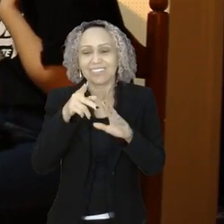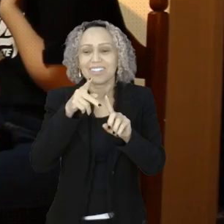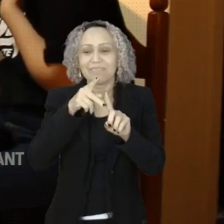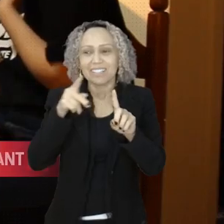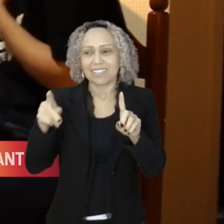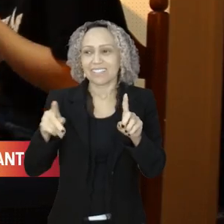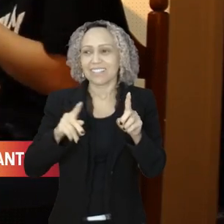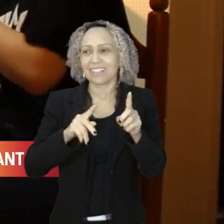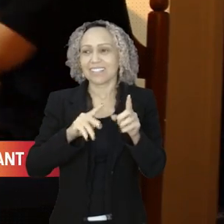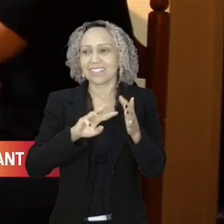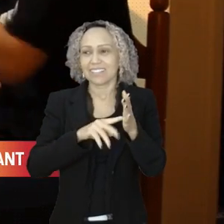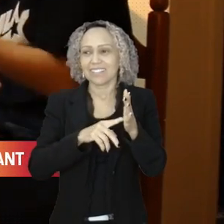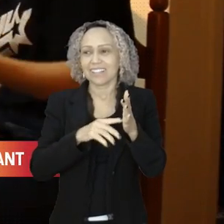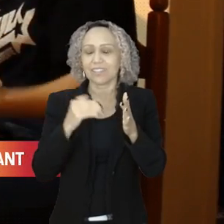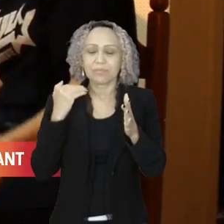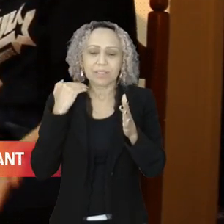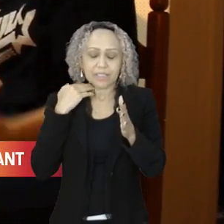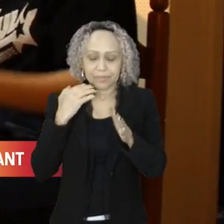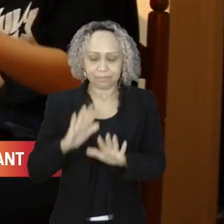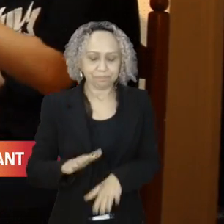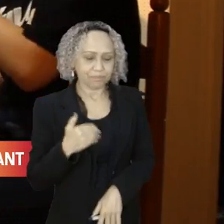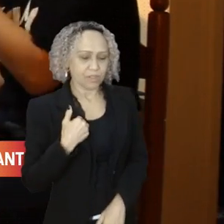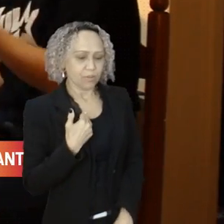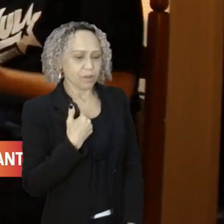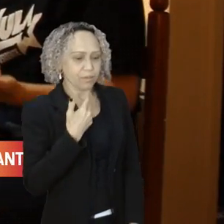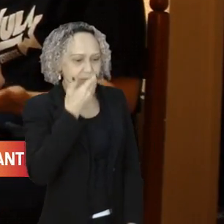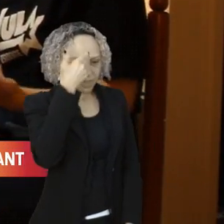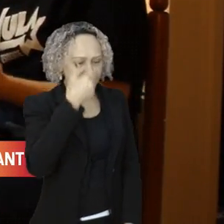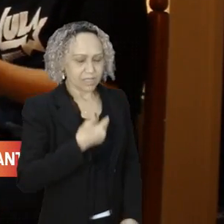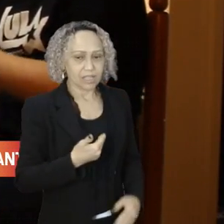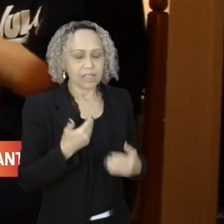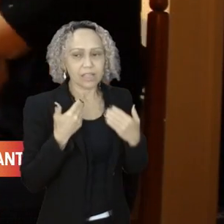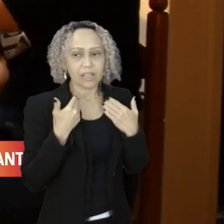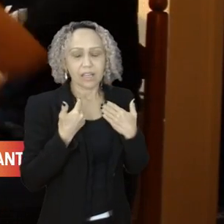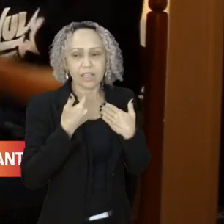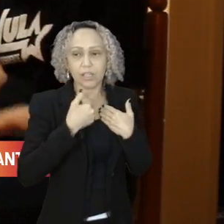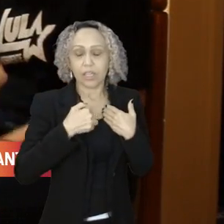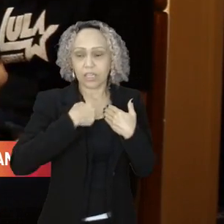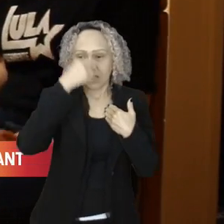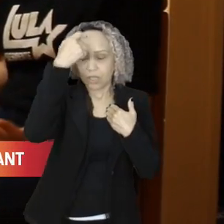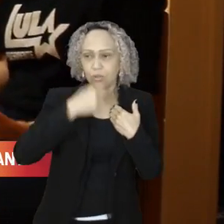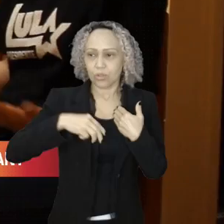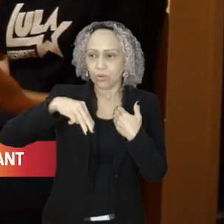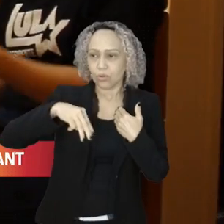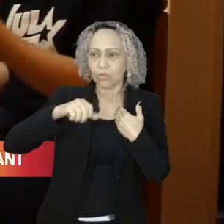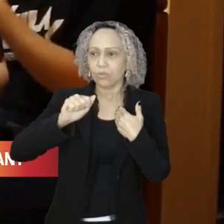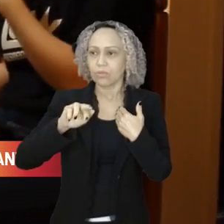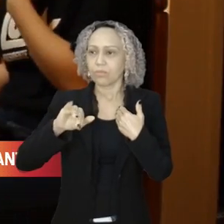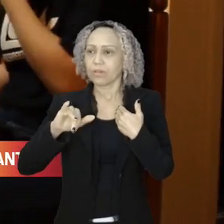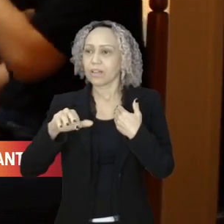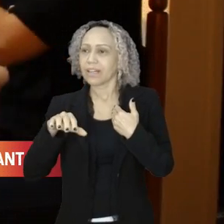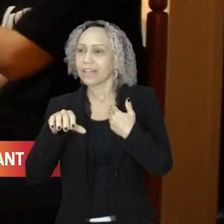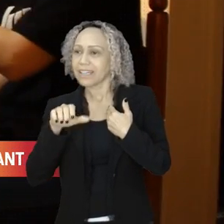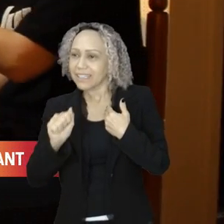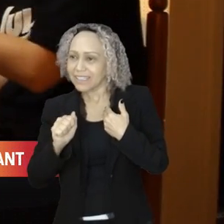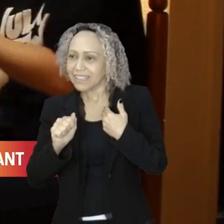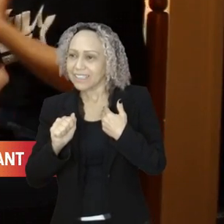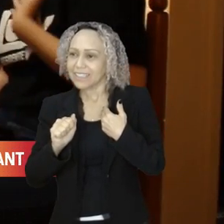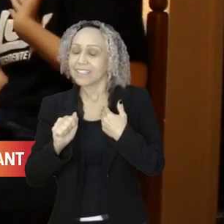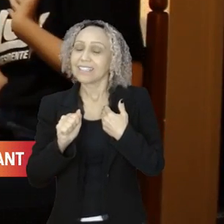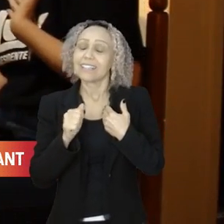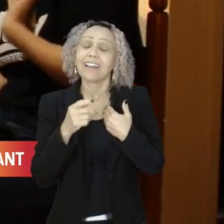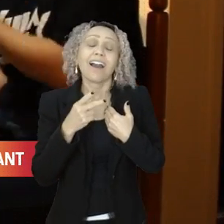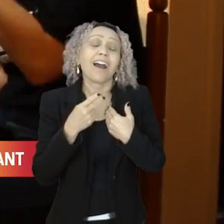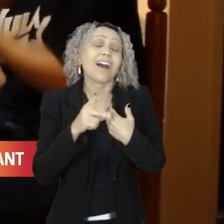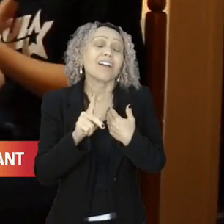para me apresentar. Eu sou a Maria. É um Oi, Maria. prazer estar aqui contigo. A gente fica muito emocionada porque tu é realmente a grande estrela da pagininha e a sua campanha